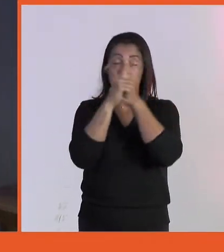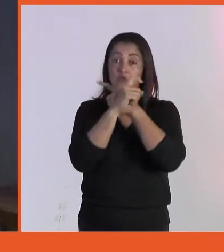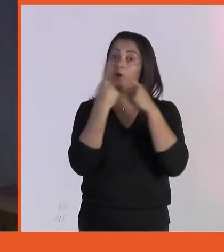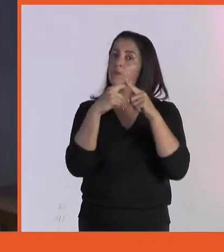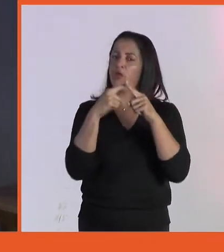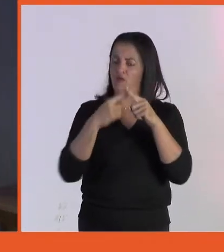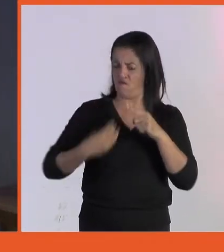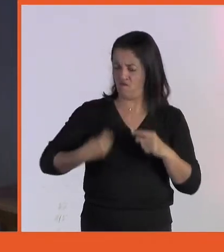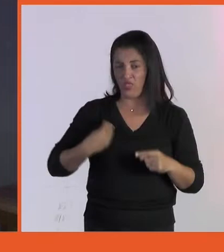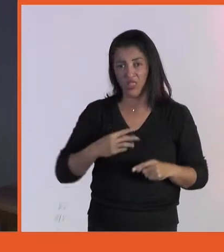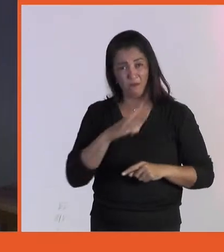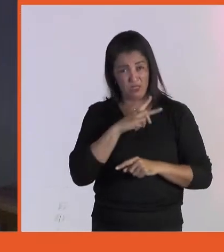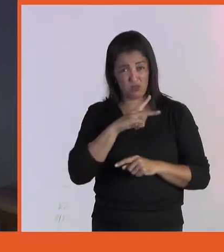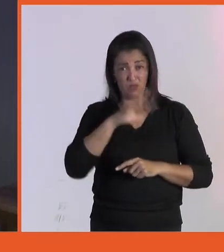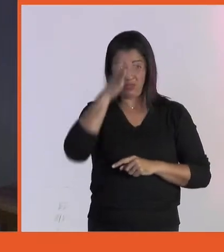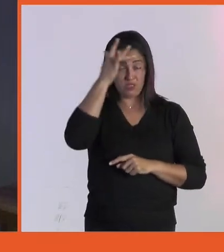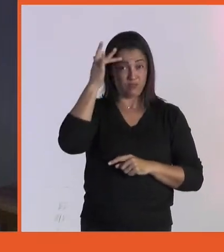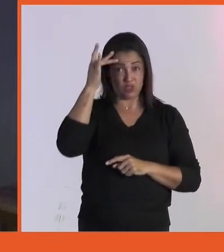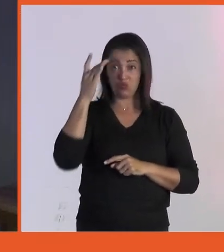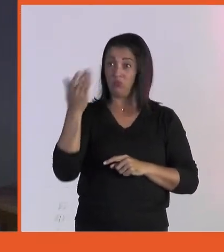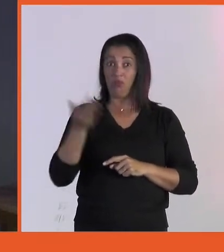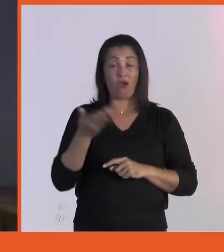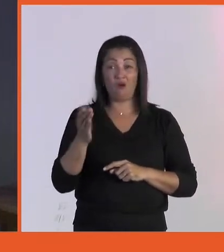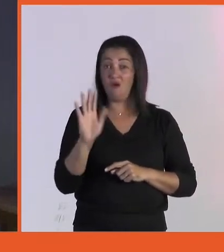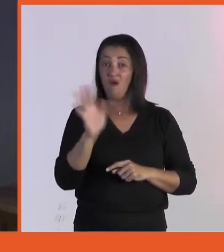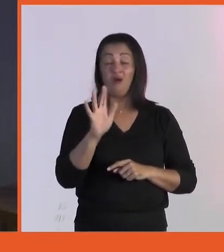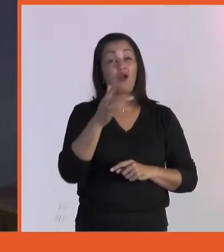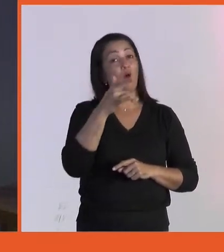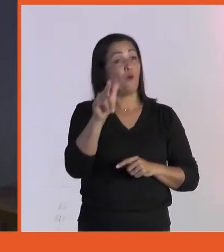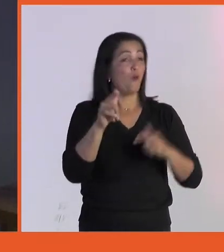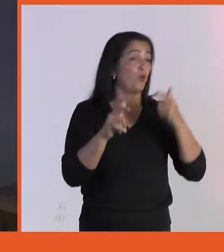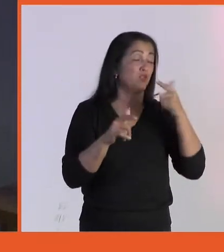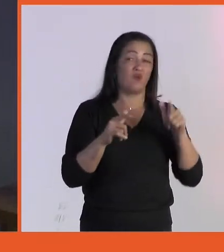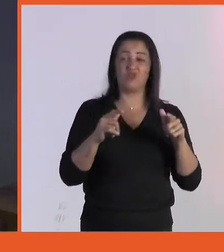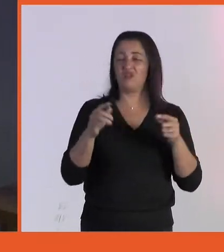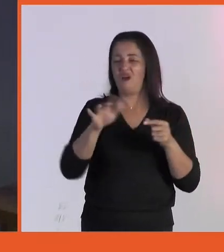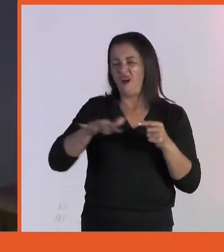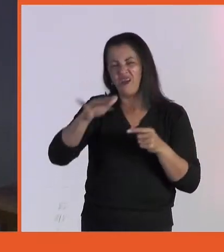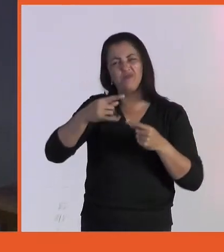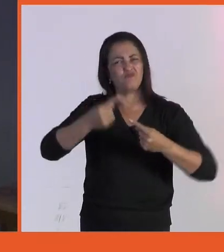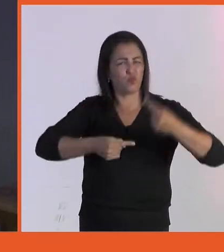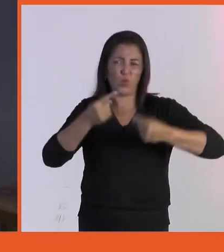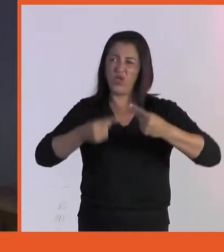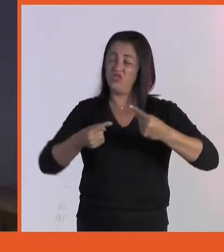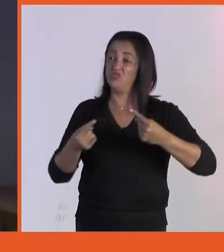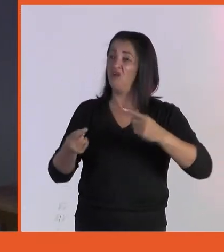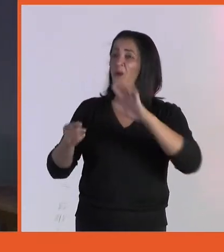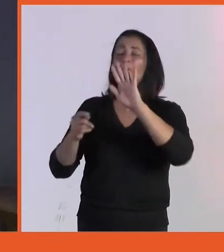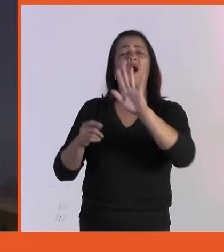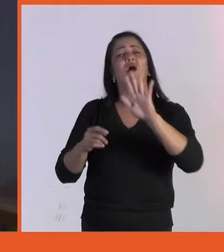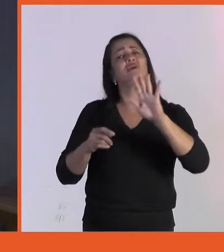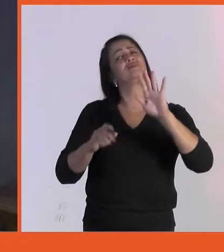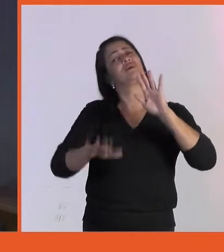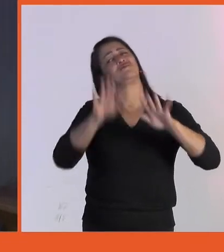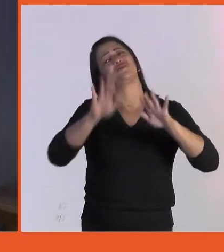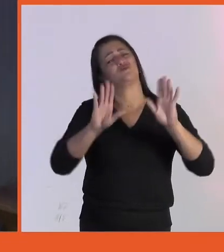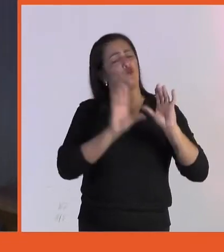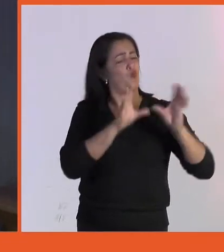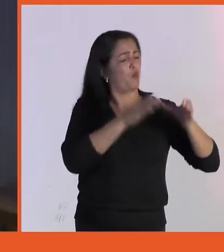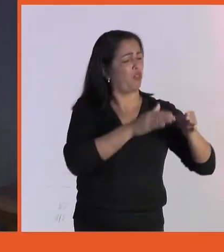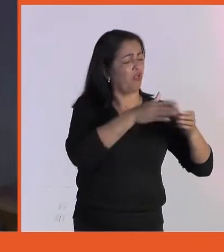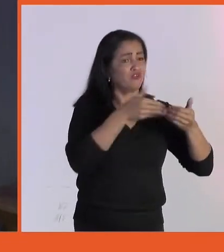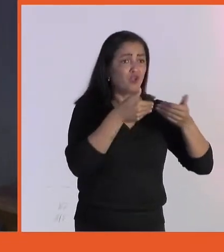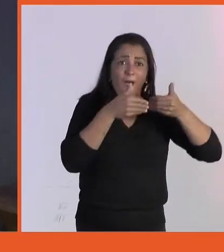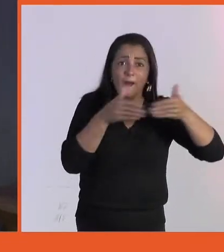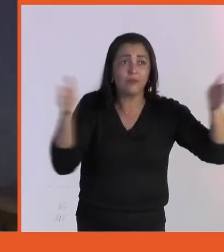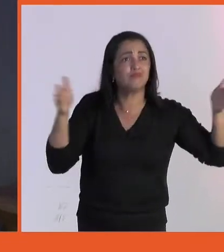dessas pessoas não venham à tona ao falar de política, né? E isso acaba gerando uma comunidade ao redor daquelas, porque